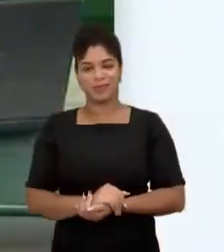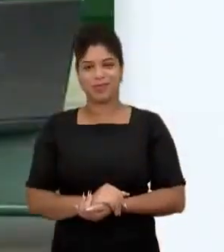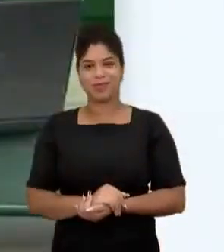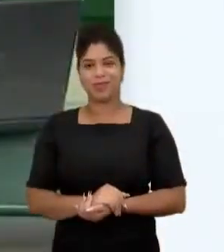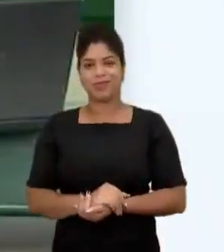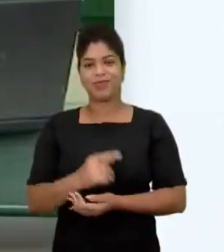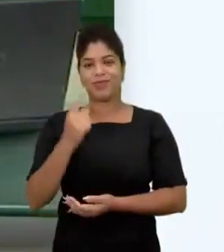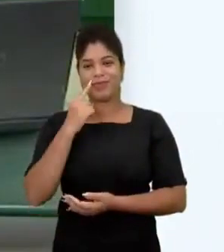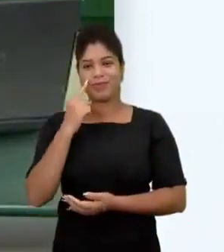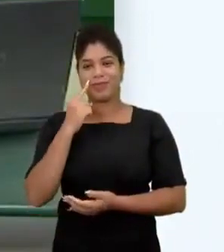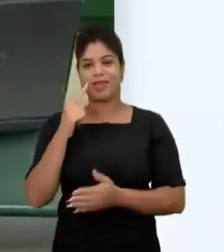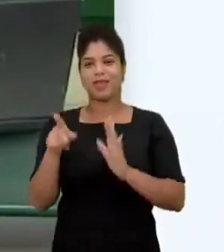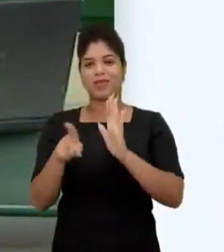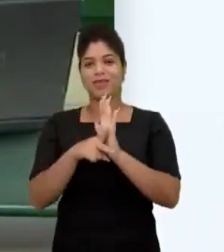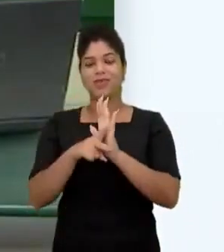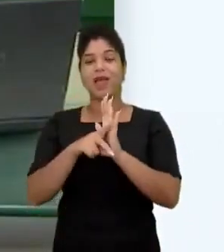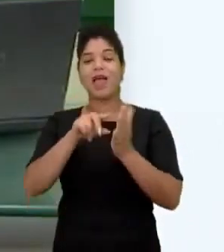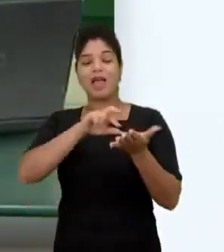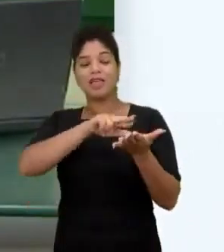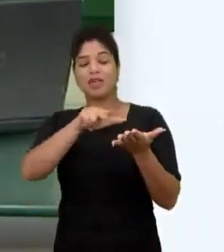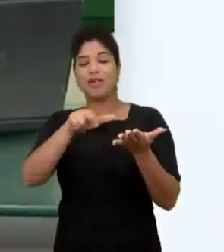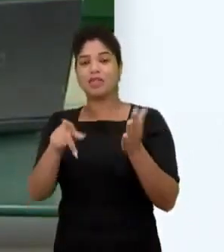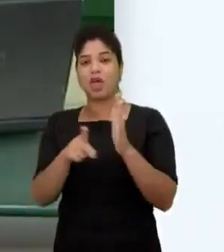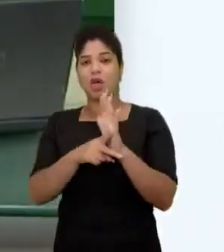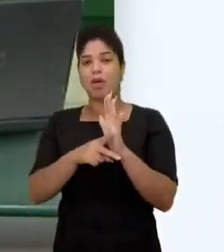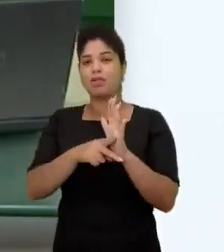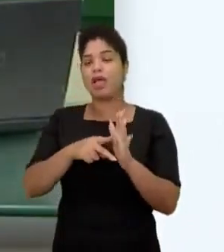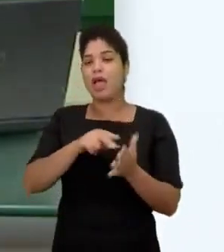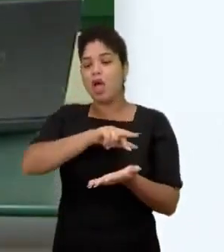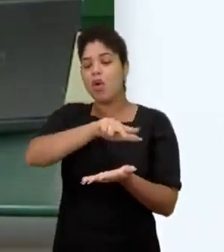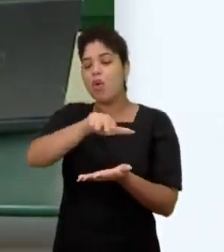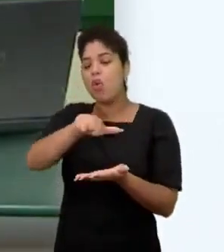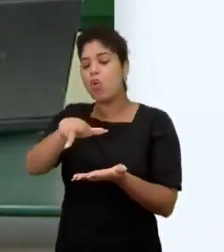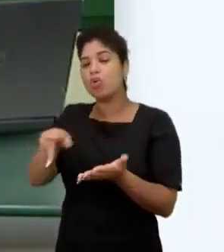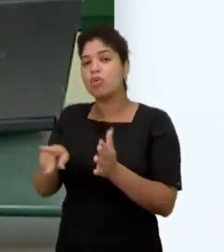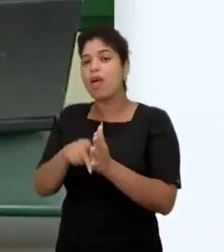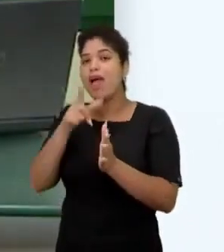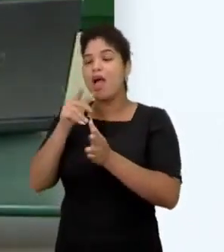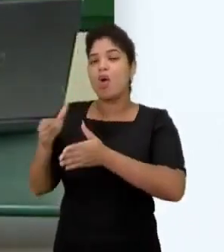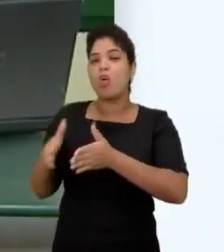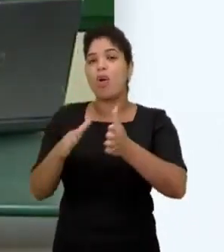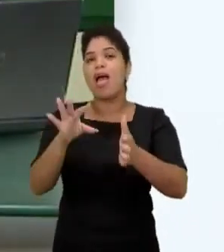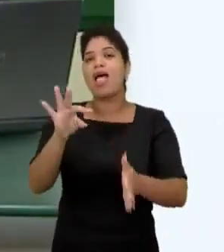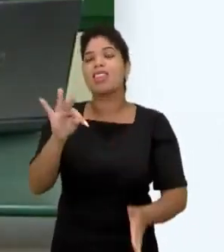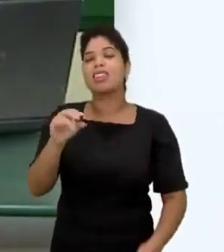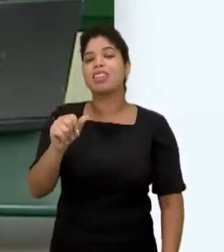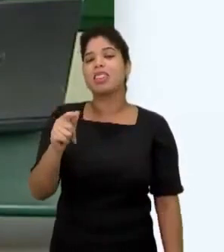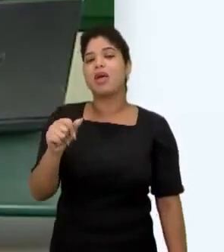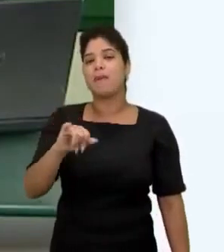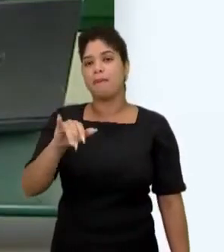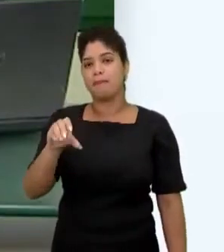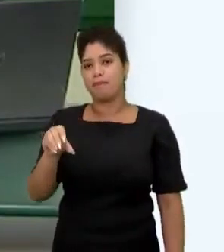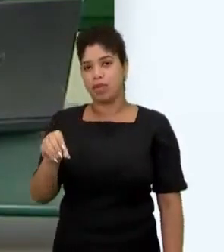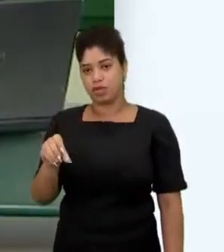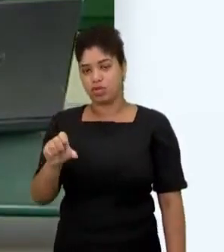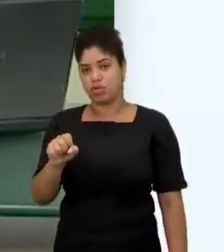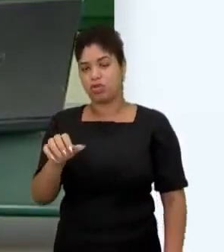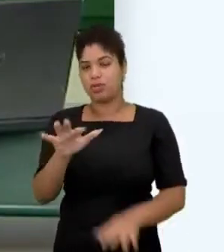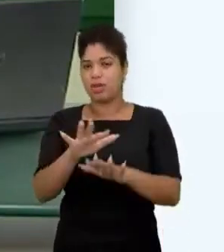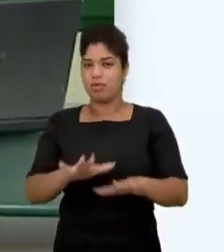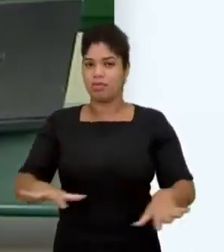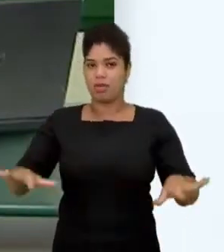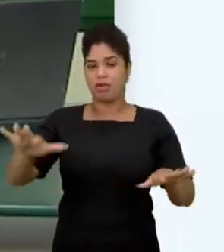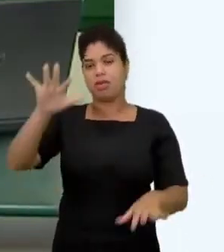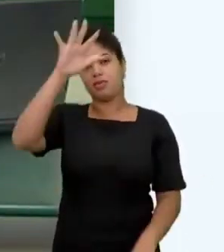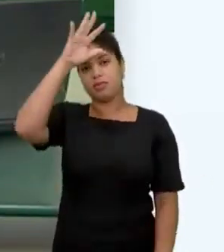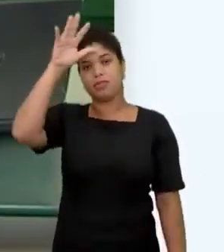trabalho cuidadoso sobre os animais e as plantas das redondezas do rio Tapajós na região amazônica. Todo esse estudo faz